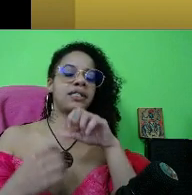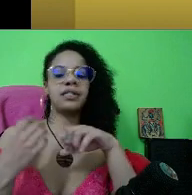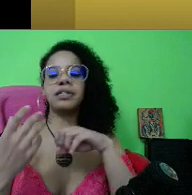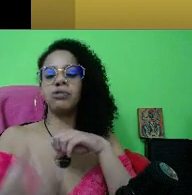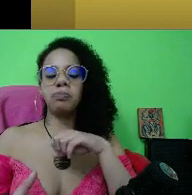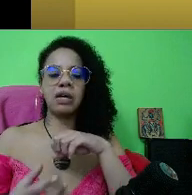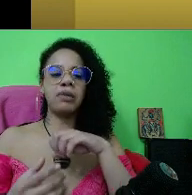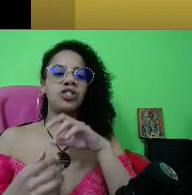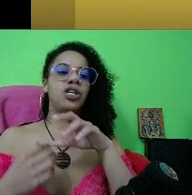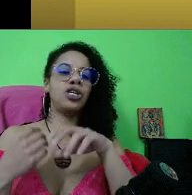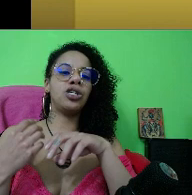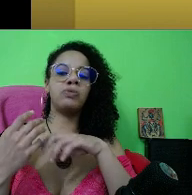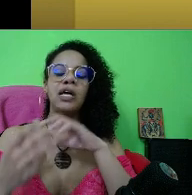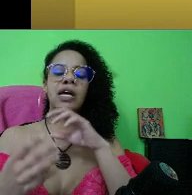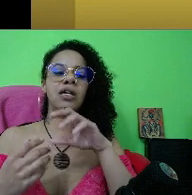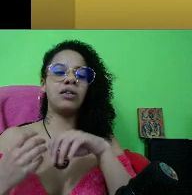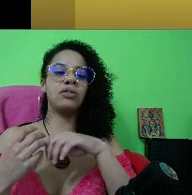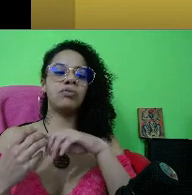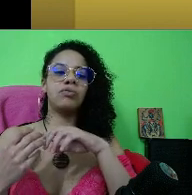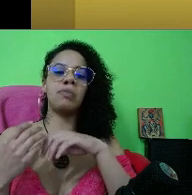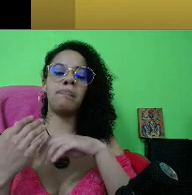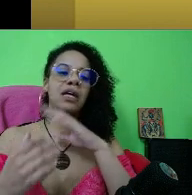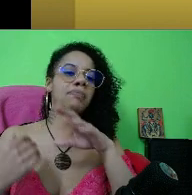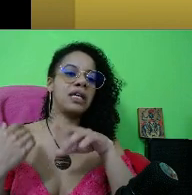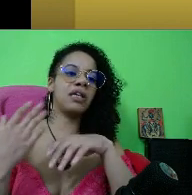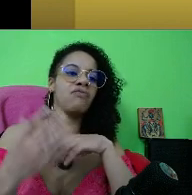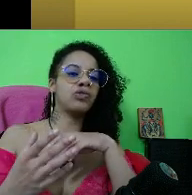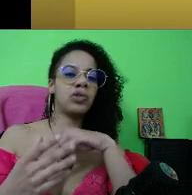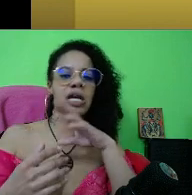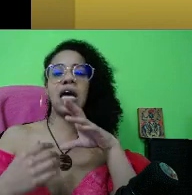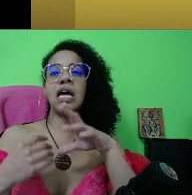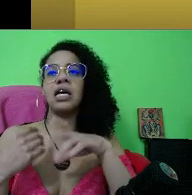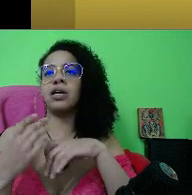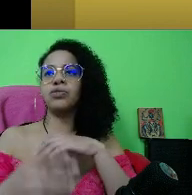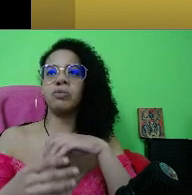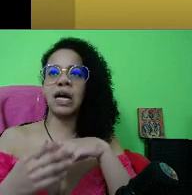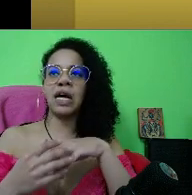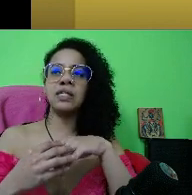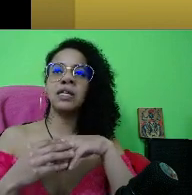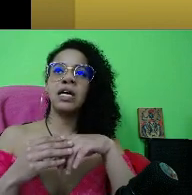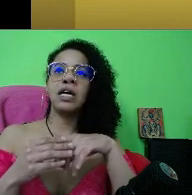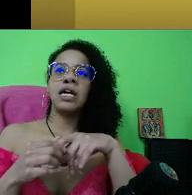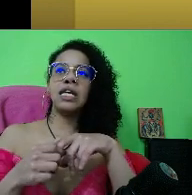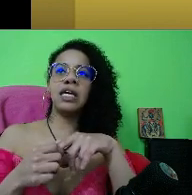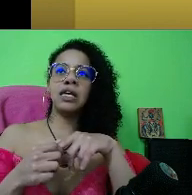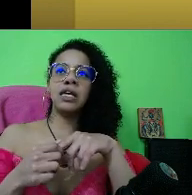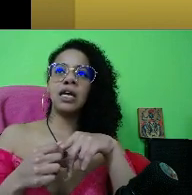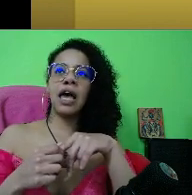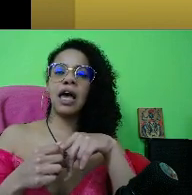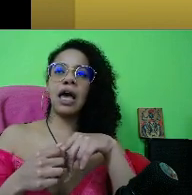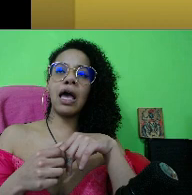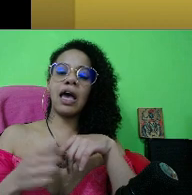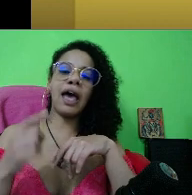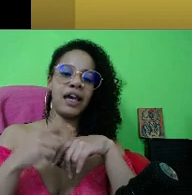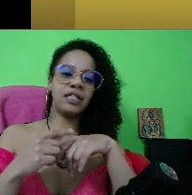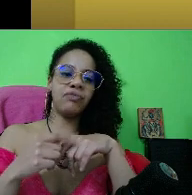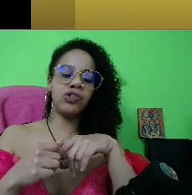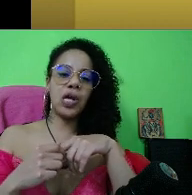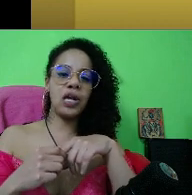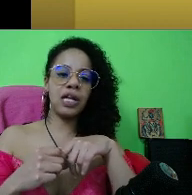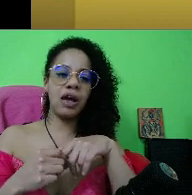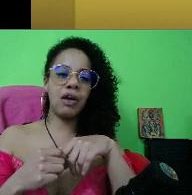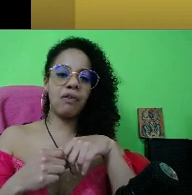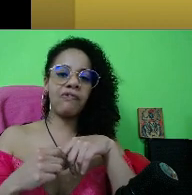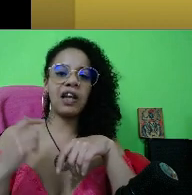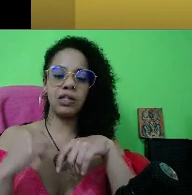essa questão do pragmatismo né e uma parada mais revolucionária e tudo mais e é